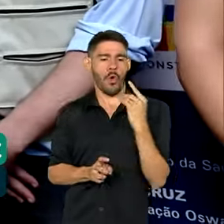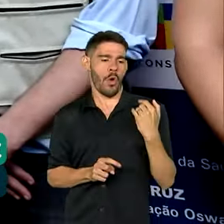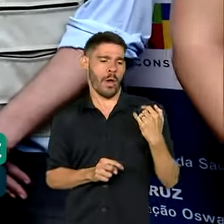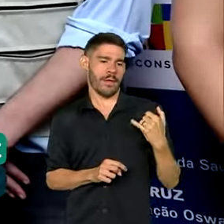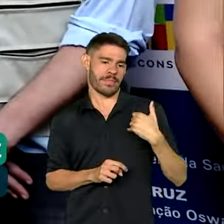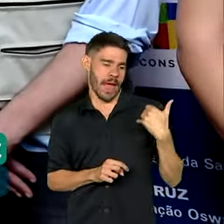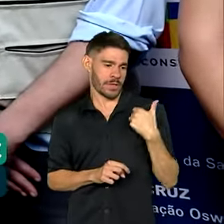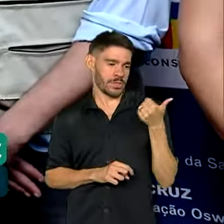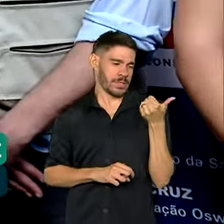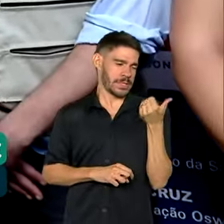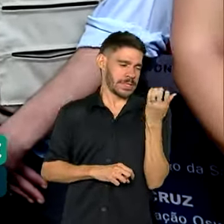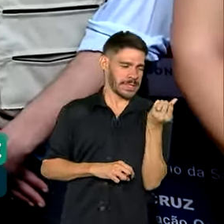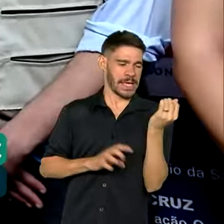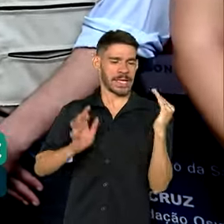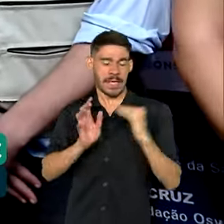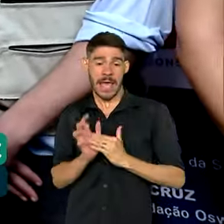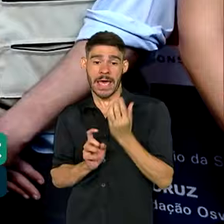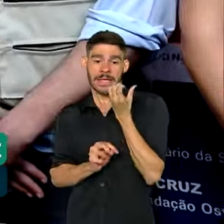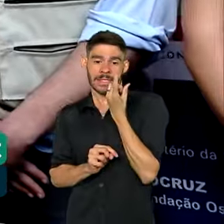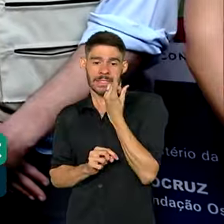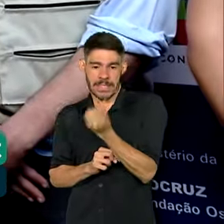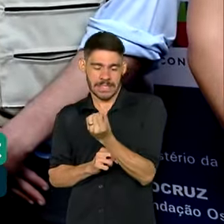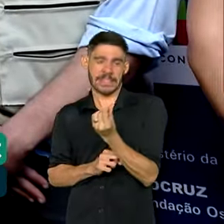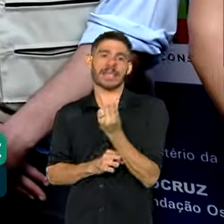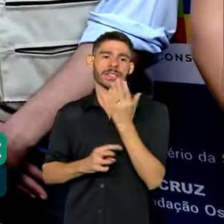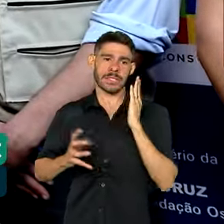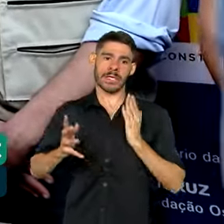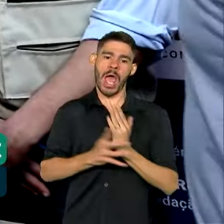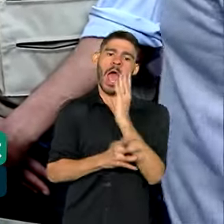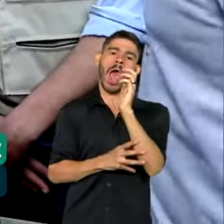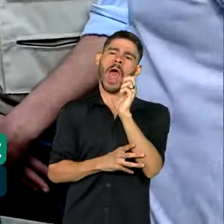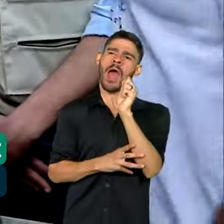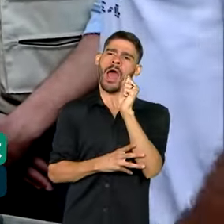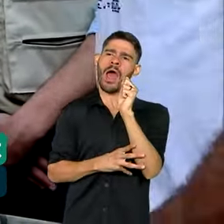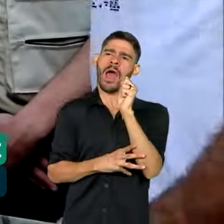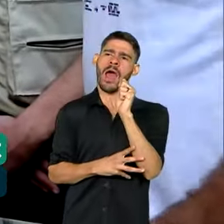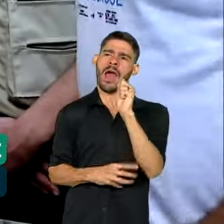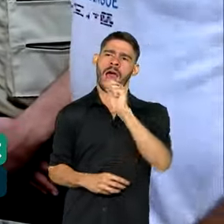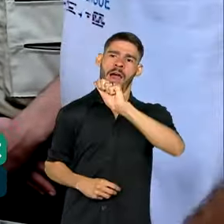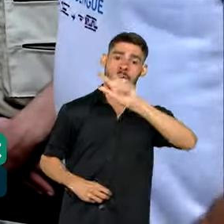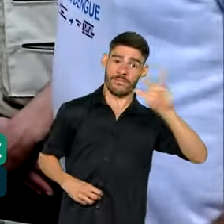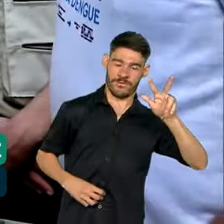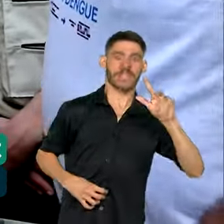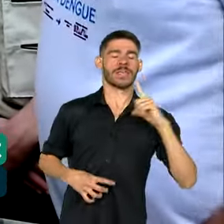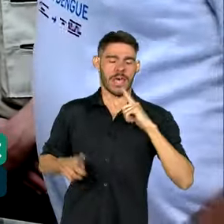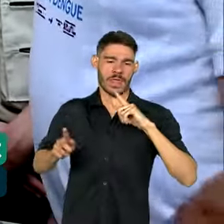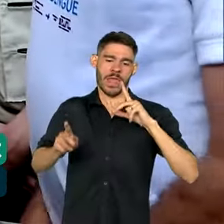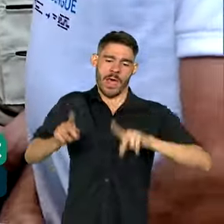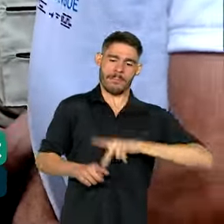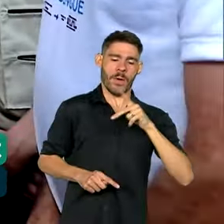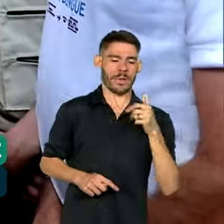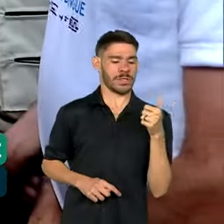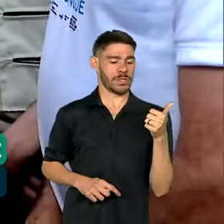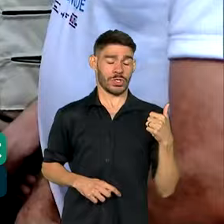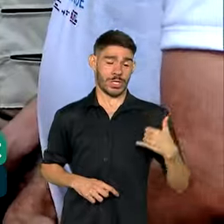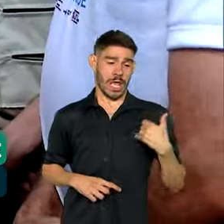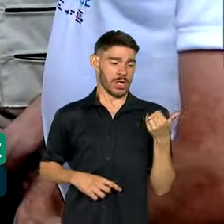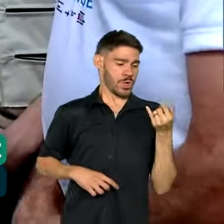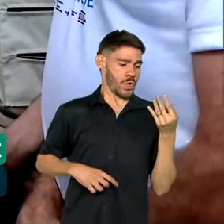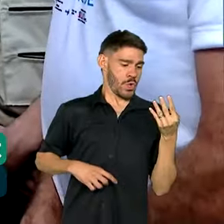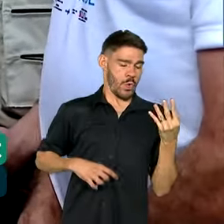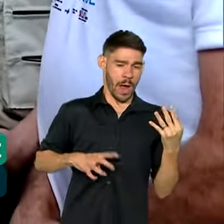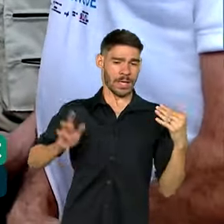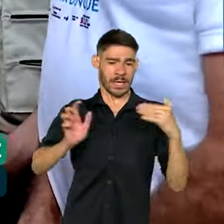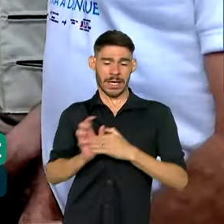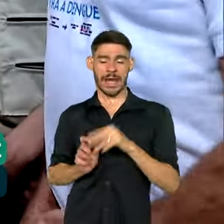6 a 16 anos, apesar da aprovação da Anvisa aqui, né, ter um público maior aí de 4 a 59. Esse estudo